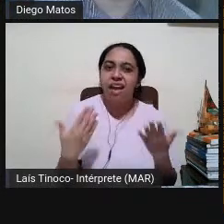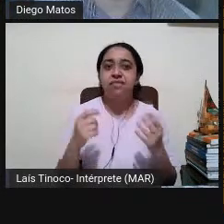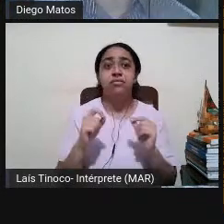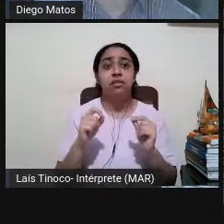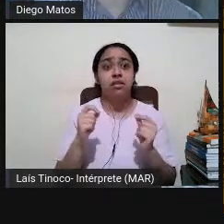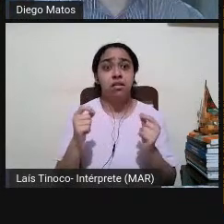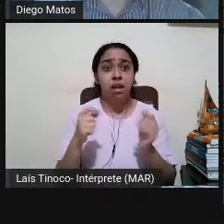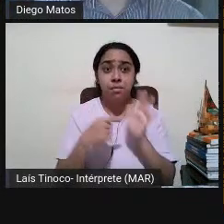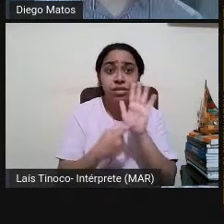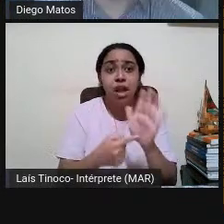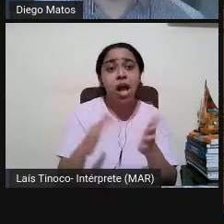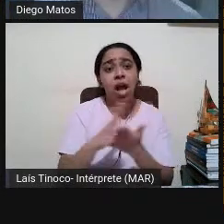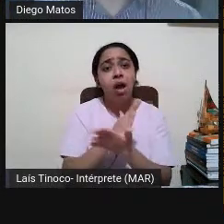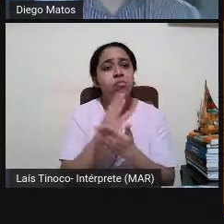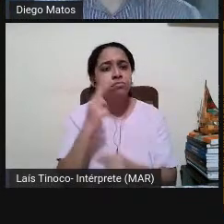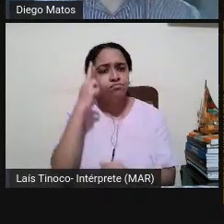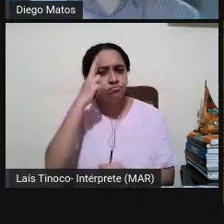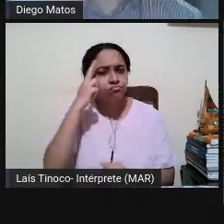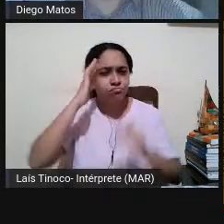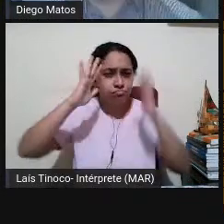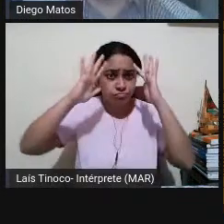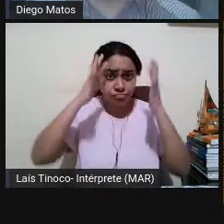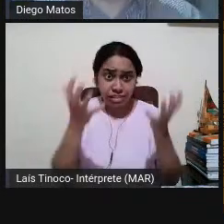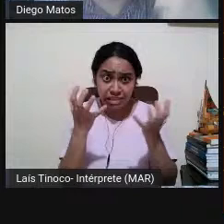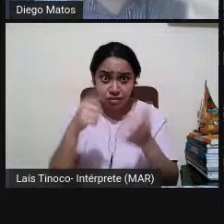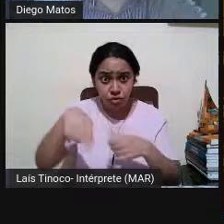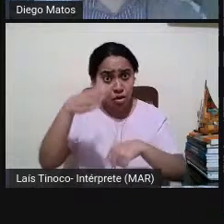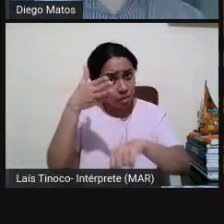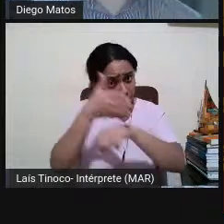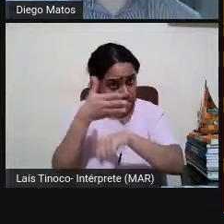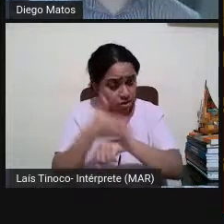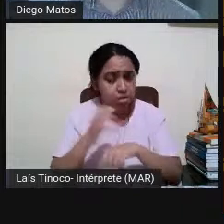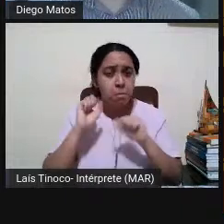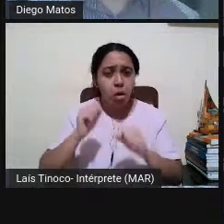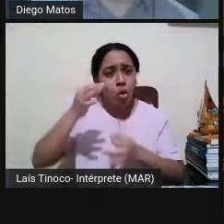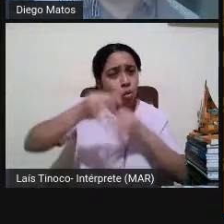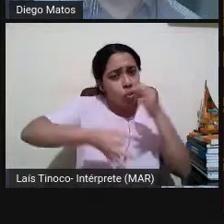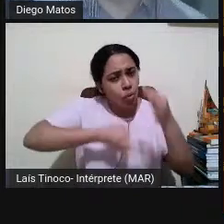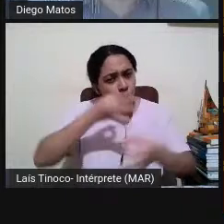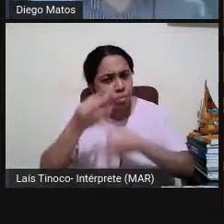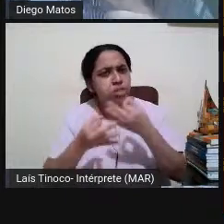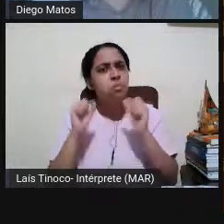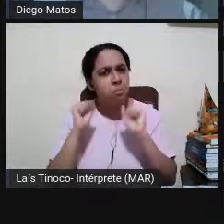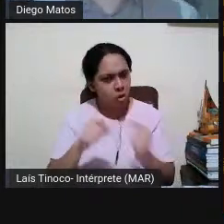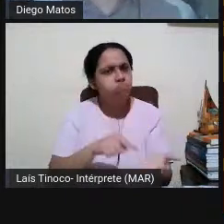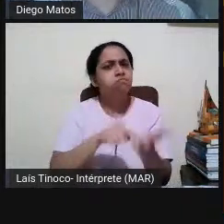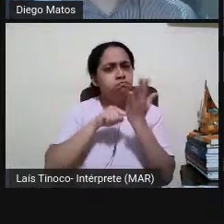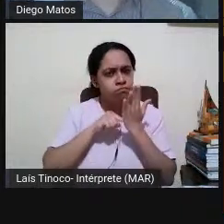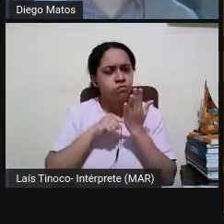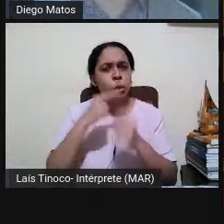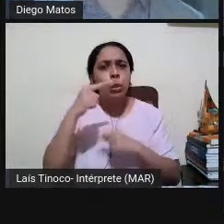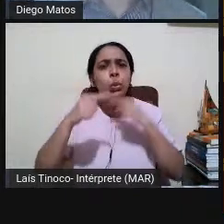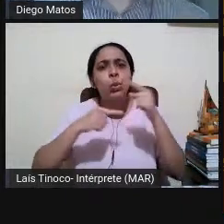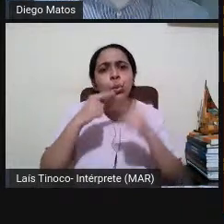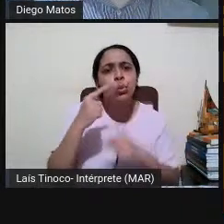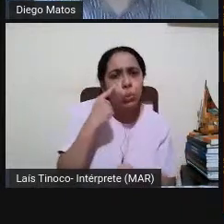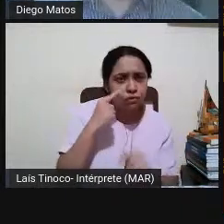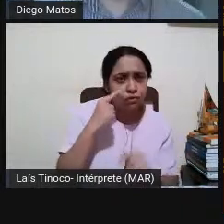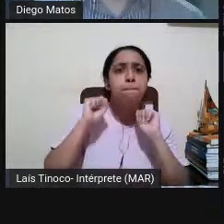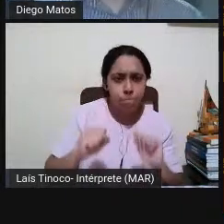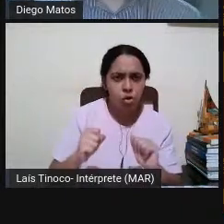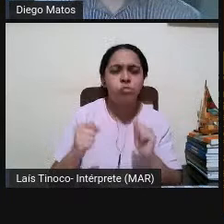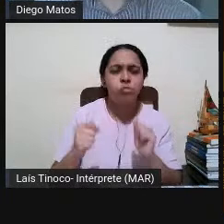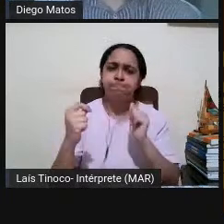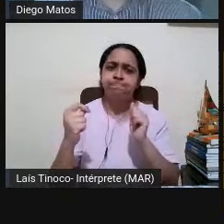se eu quero que vocês participem bem suas sugestões suas opiniões Tragam suas dúvidas aquilo que eu puder responder tá